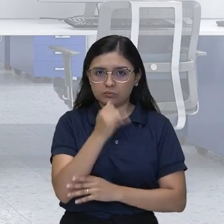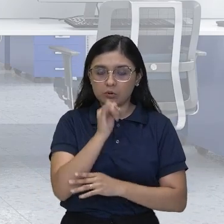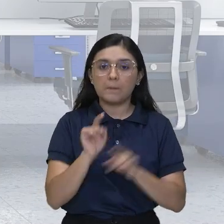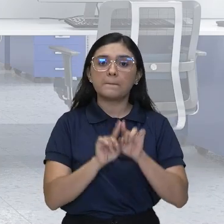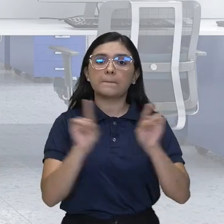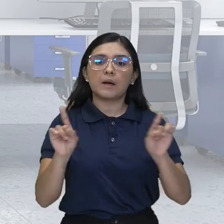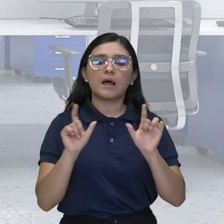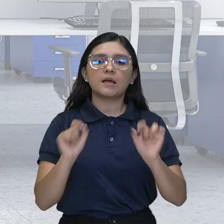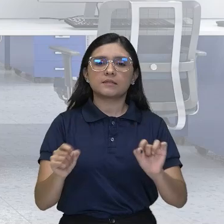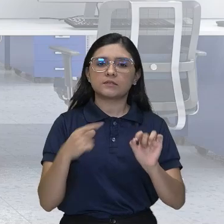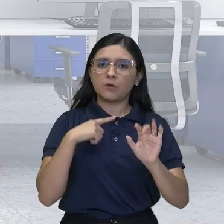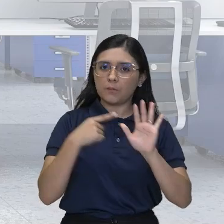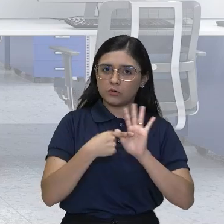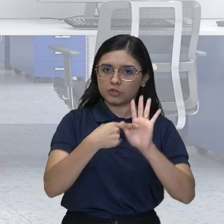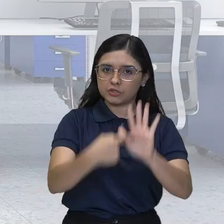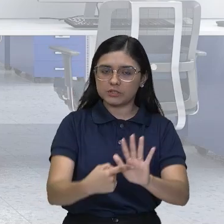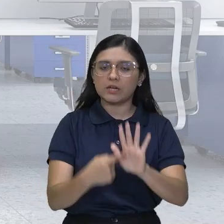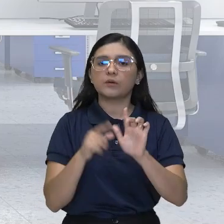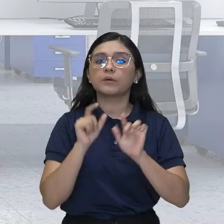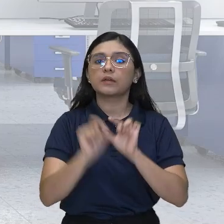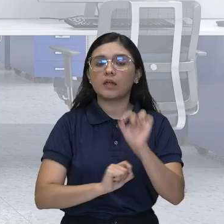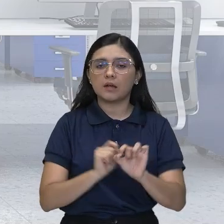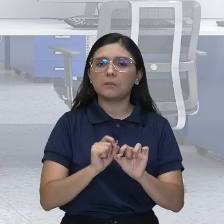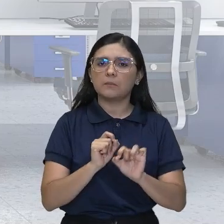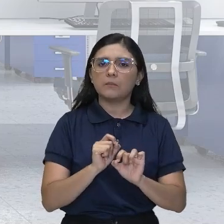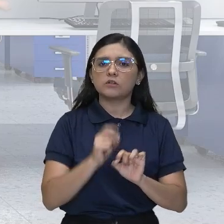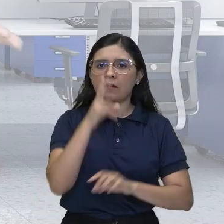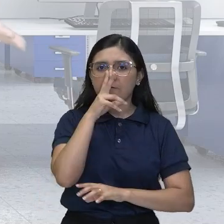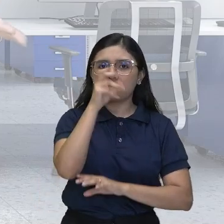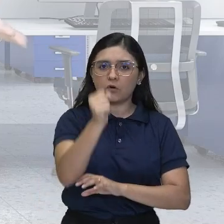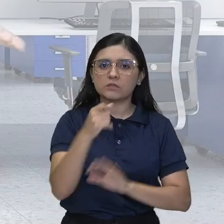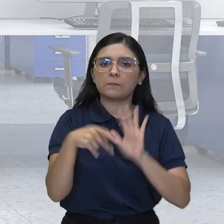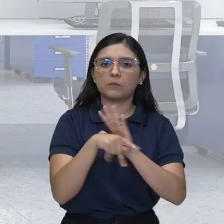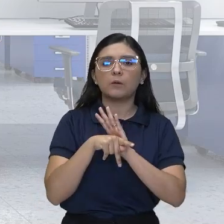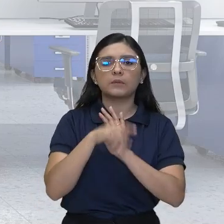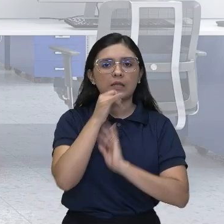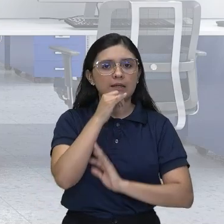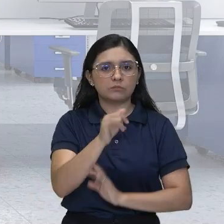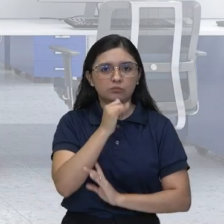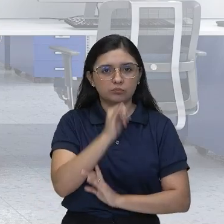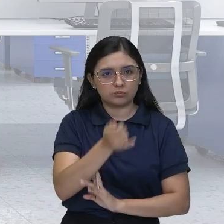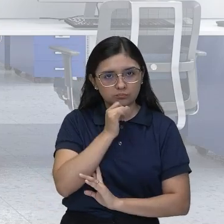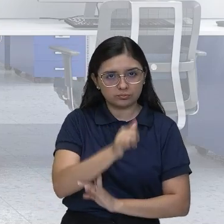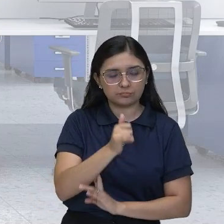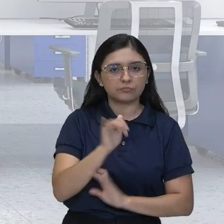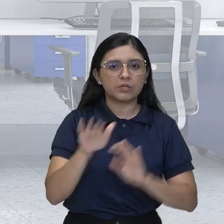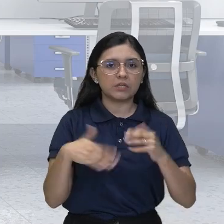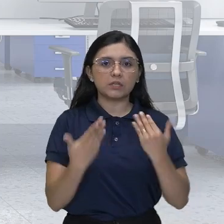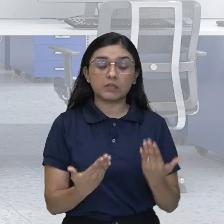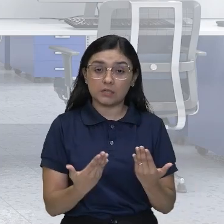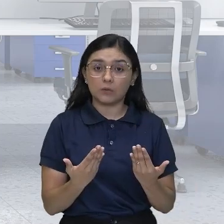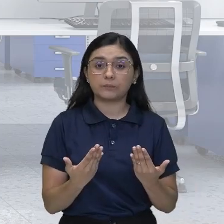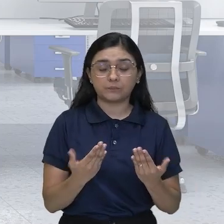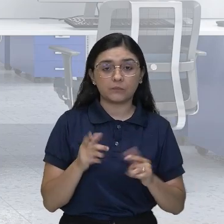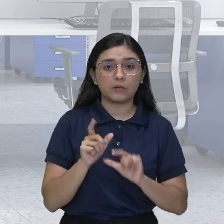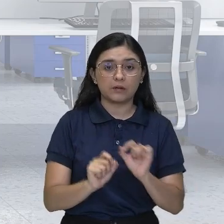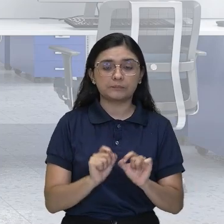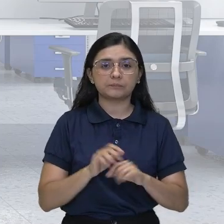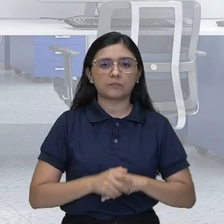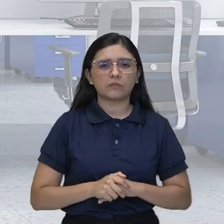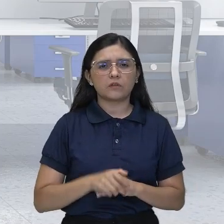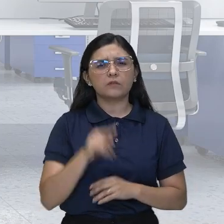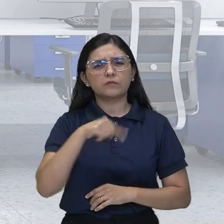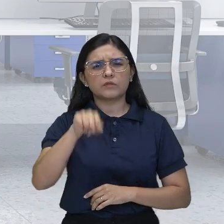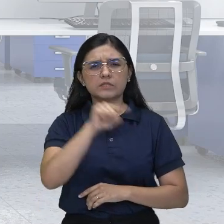essa demonstração ilustra o poder das forças elétricas. Então, da próxima vez que